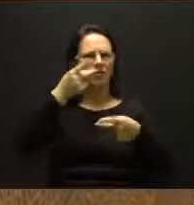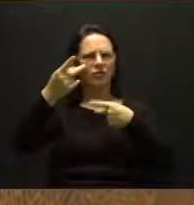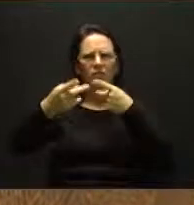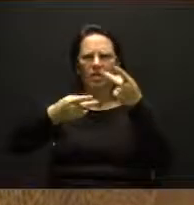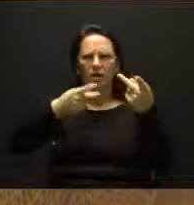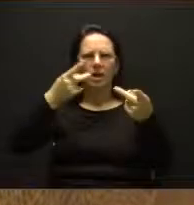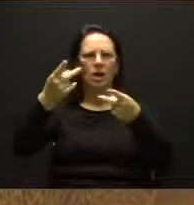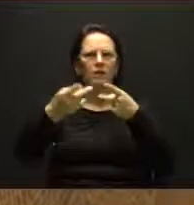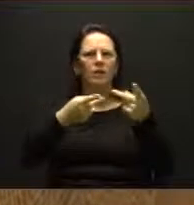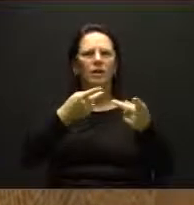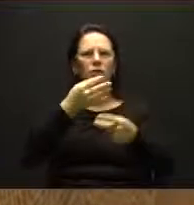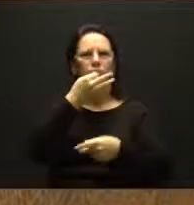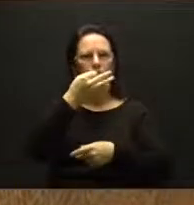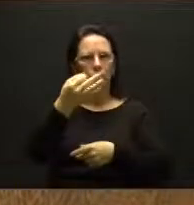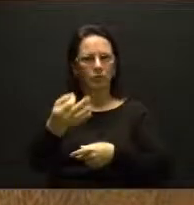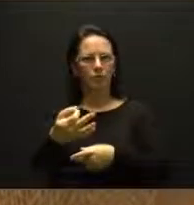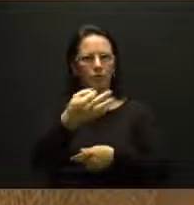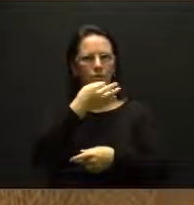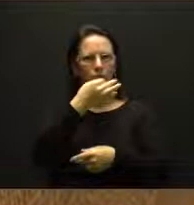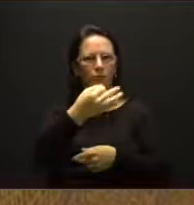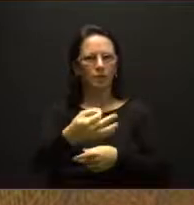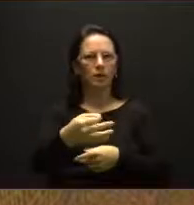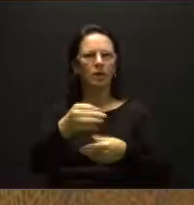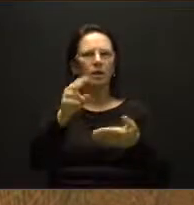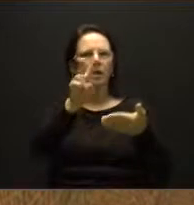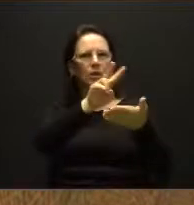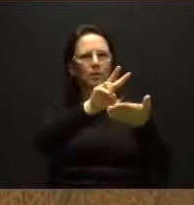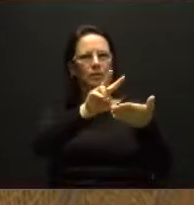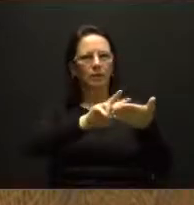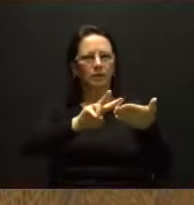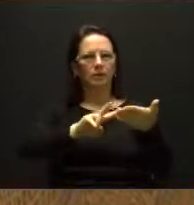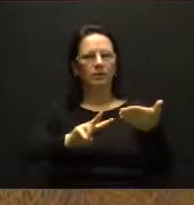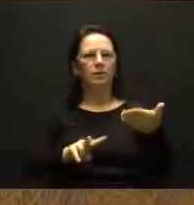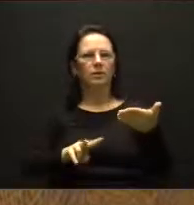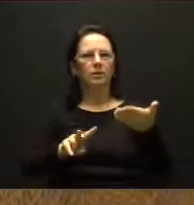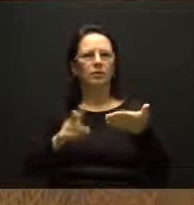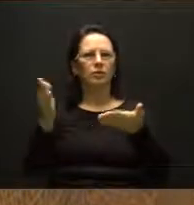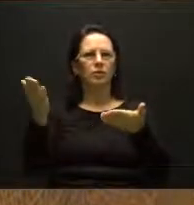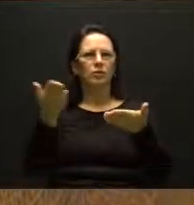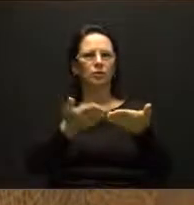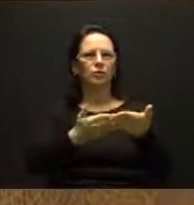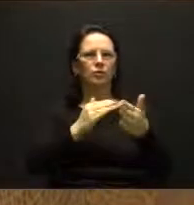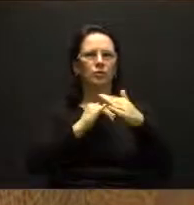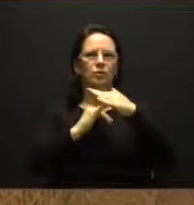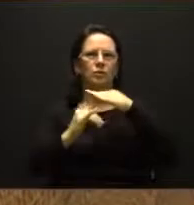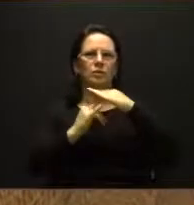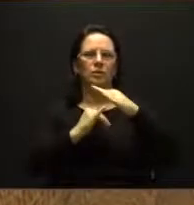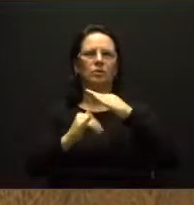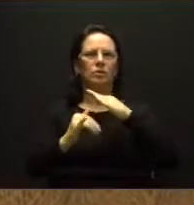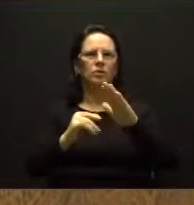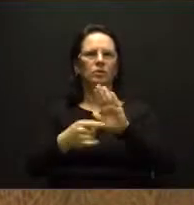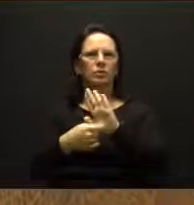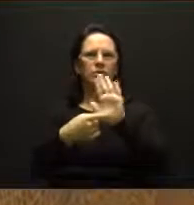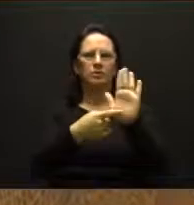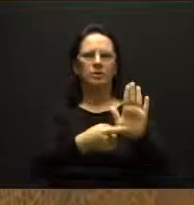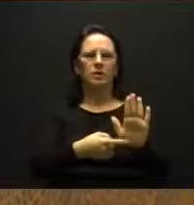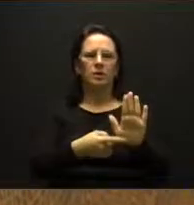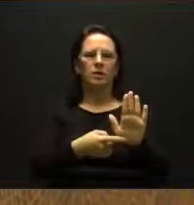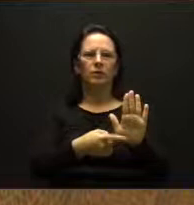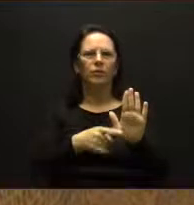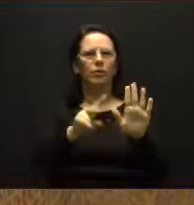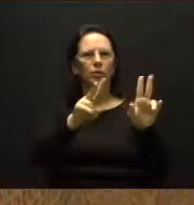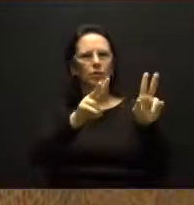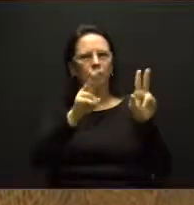suas considerações após a análise dos fatos trazidos pelas instituições ali representadas foi